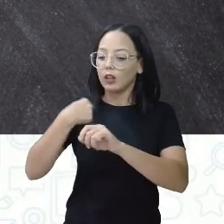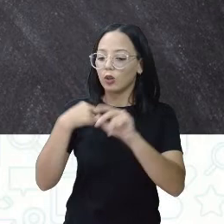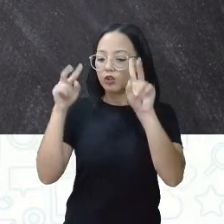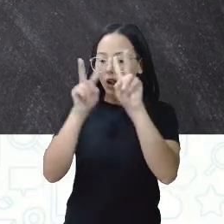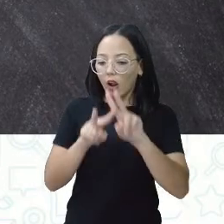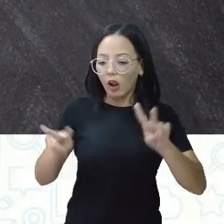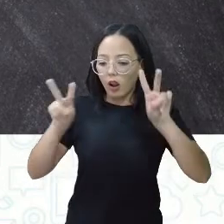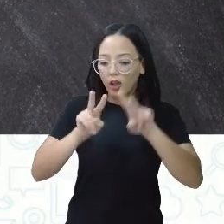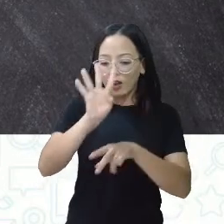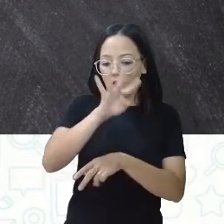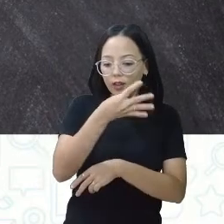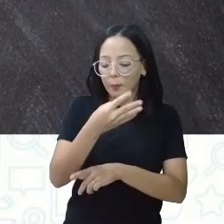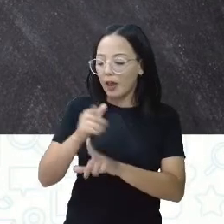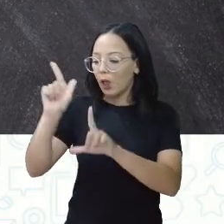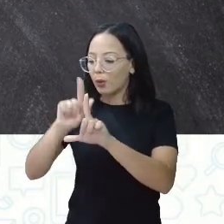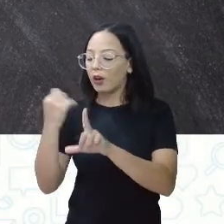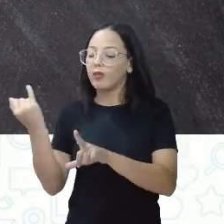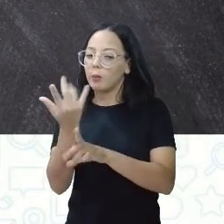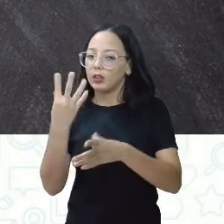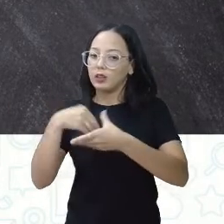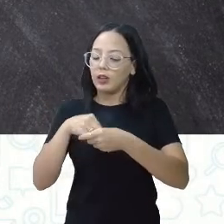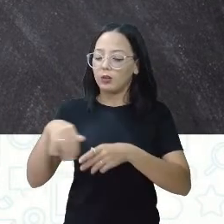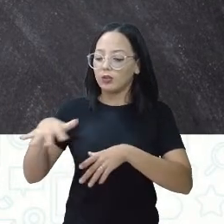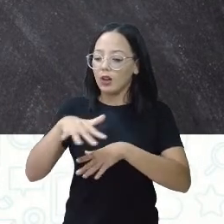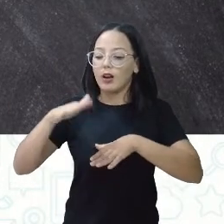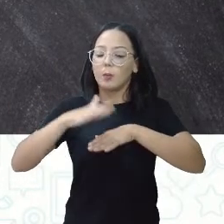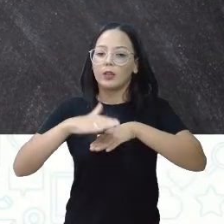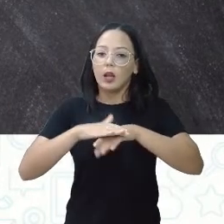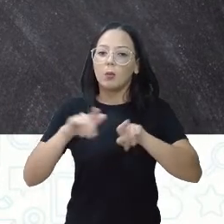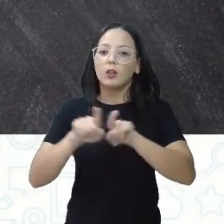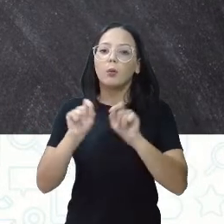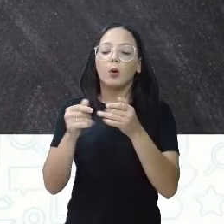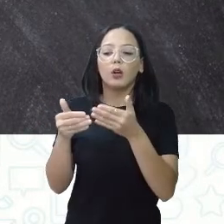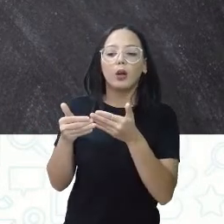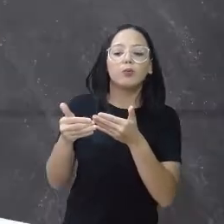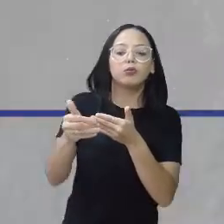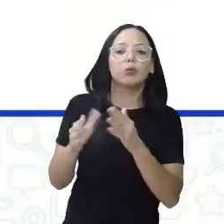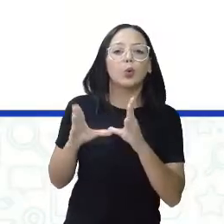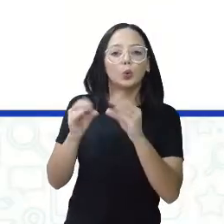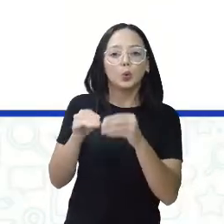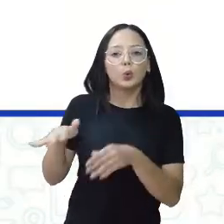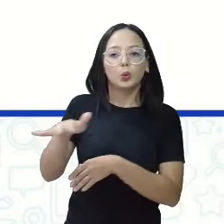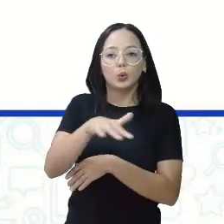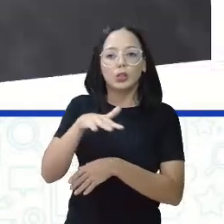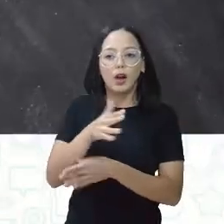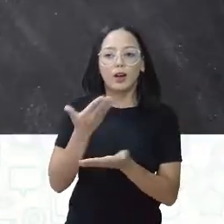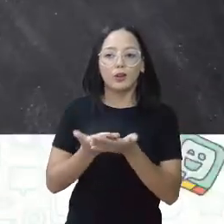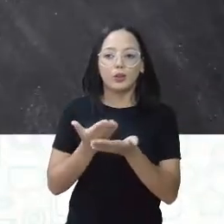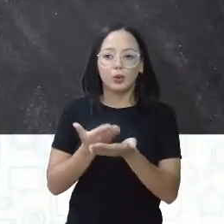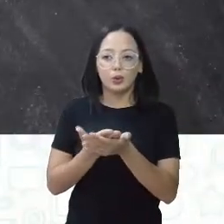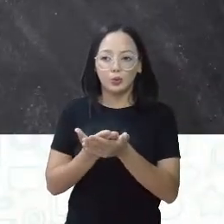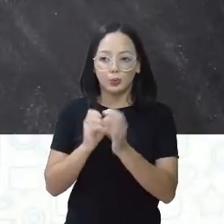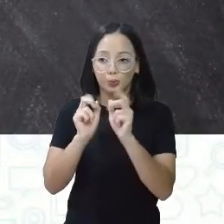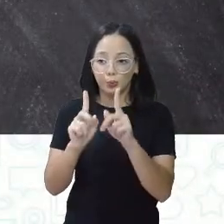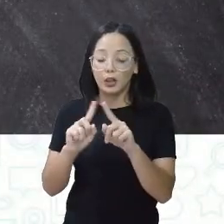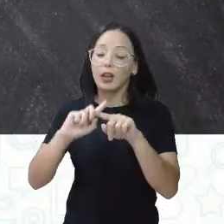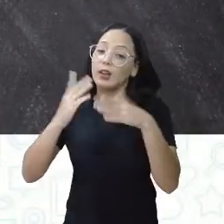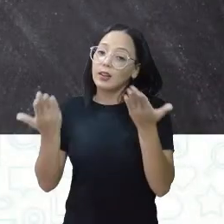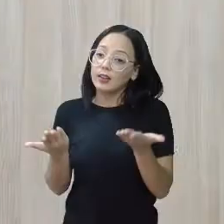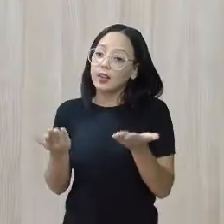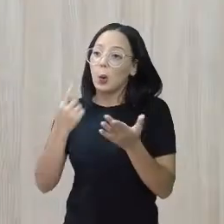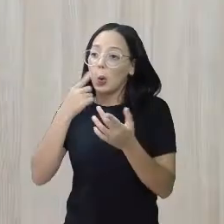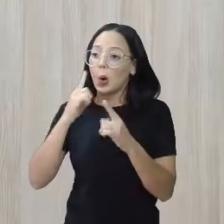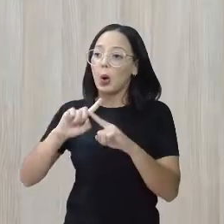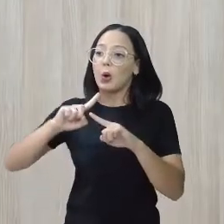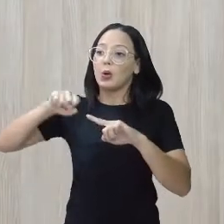o gráfico, ela é importante não só em matemática, mas para além em todos os outros campos de estudo, tá certo, gente?